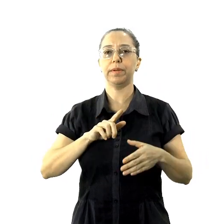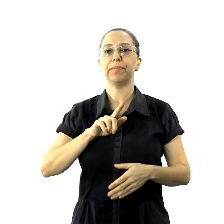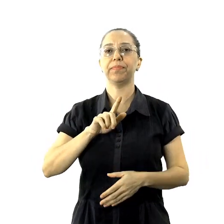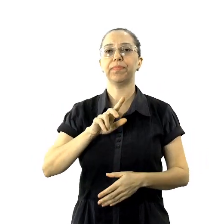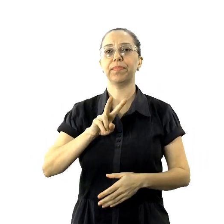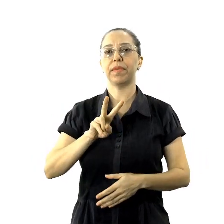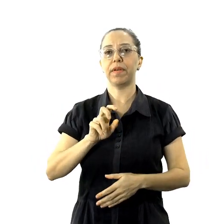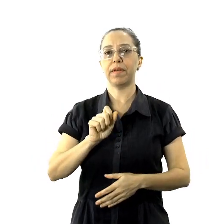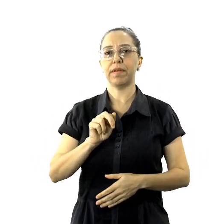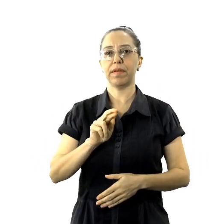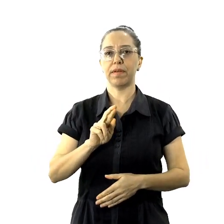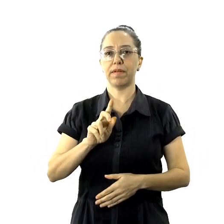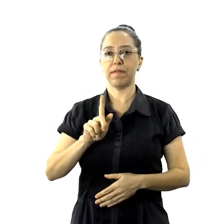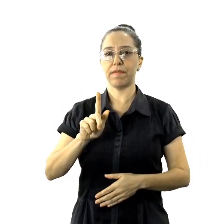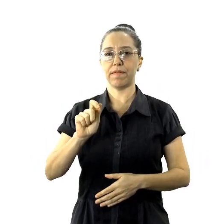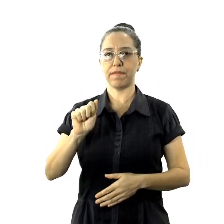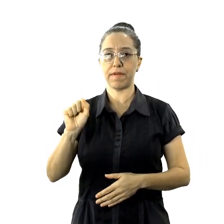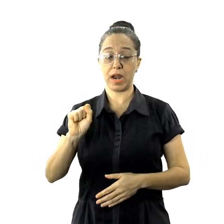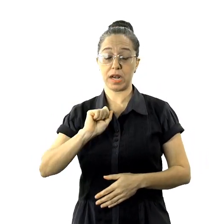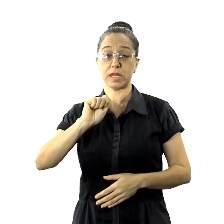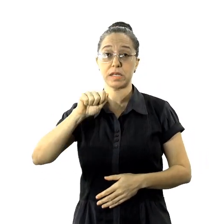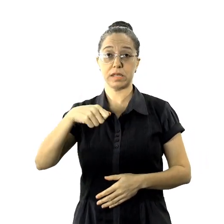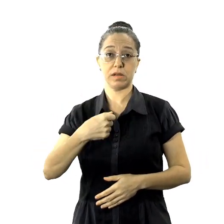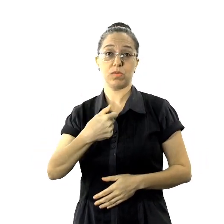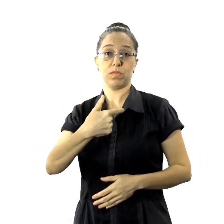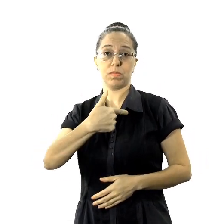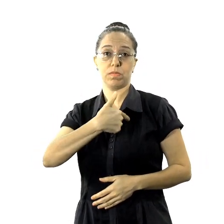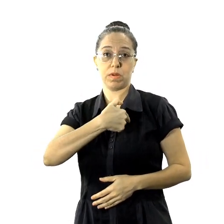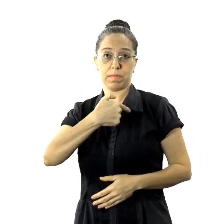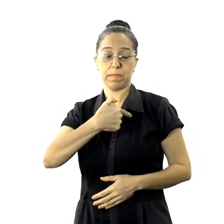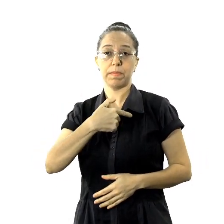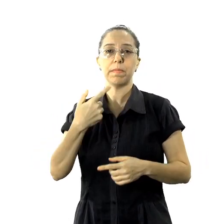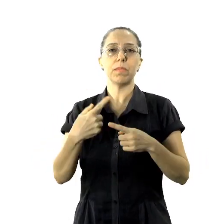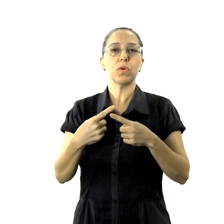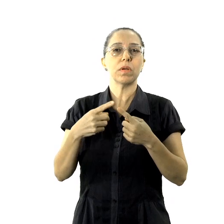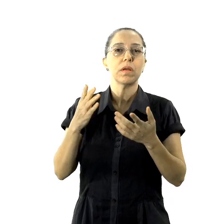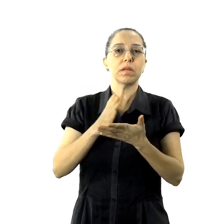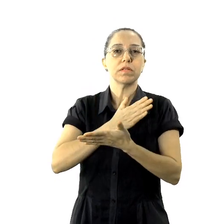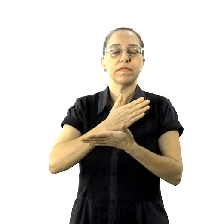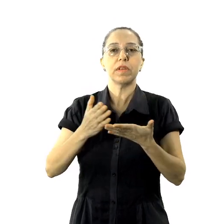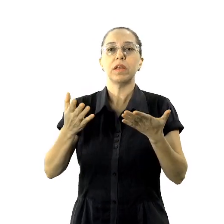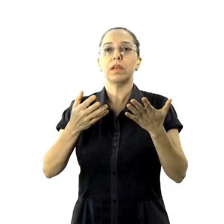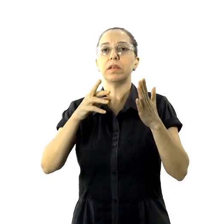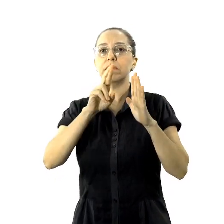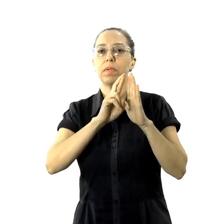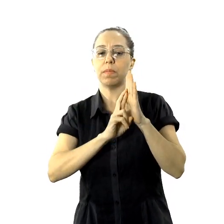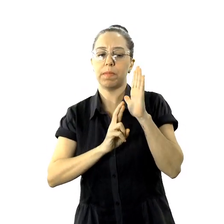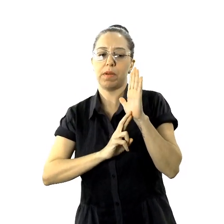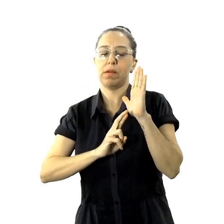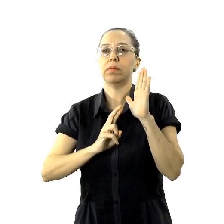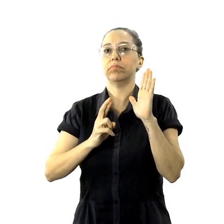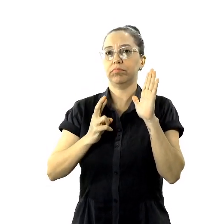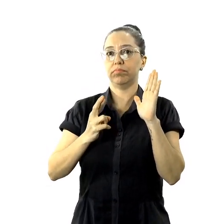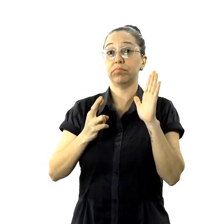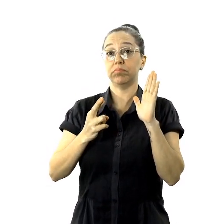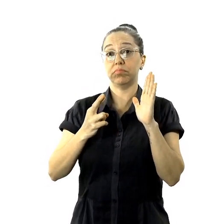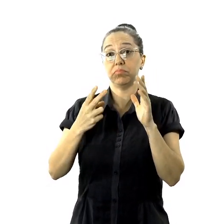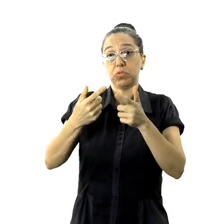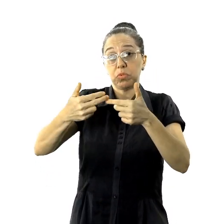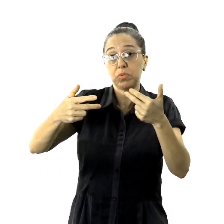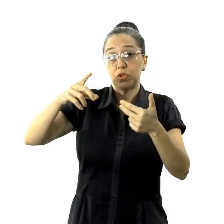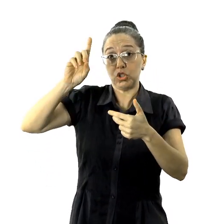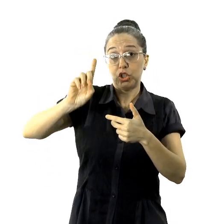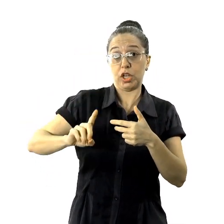Nós precisamos conhecer esses detalhes porque muitas das regras, muitas das normas e muitos dos direitos que